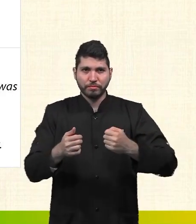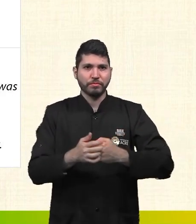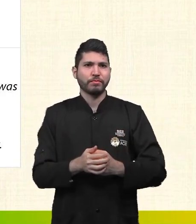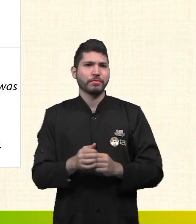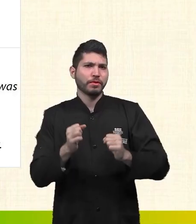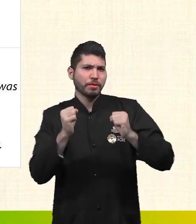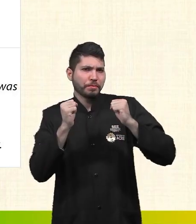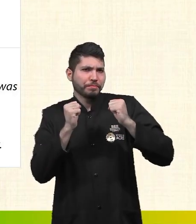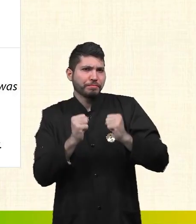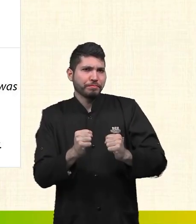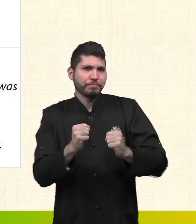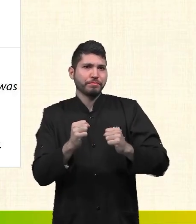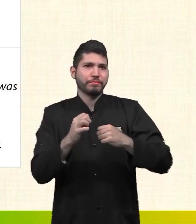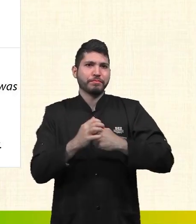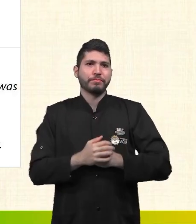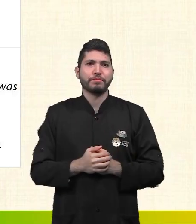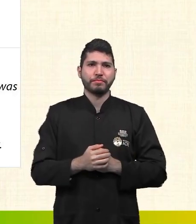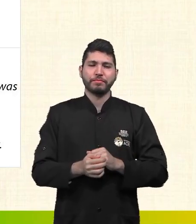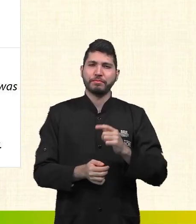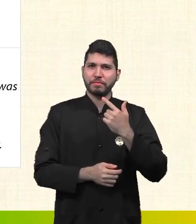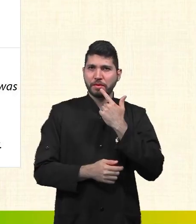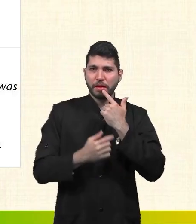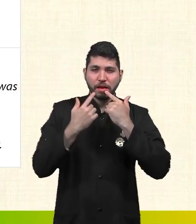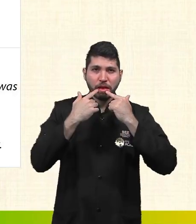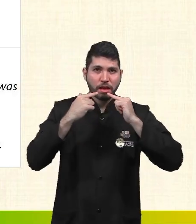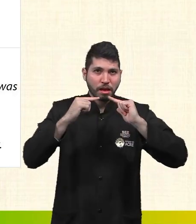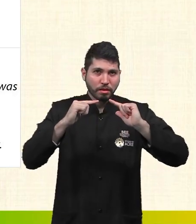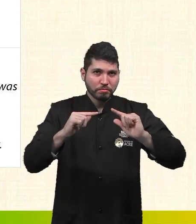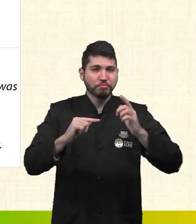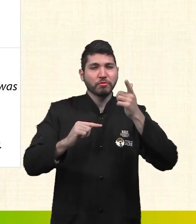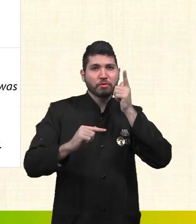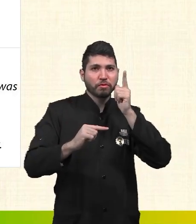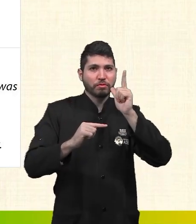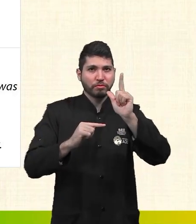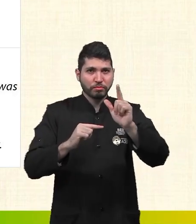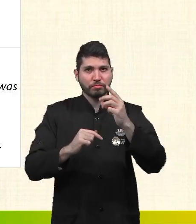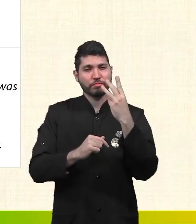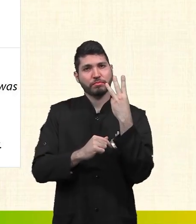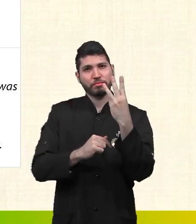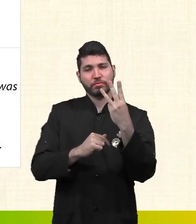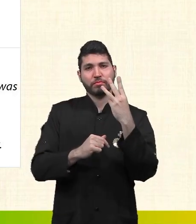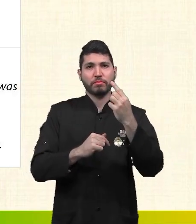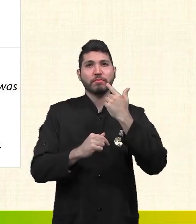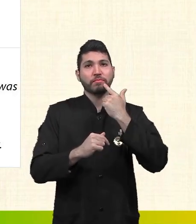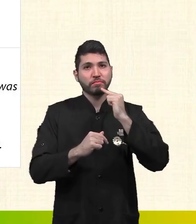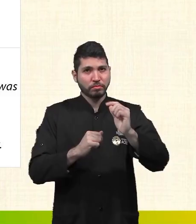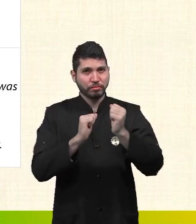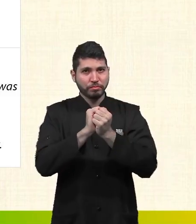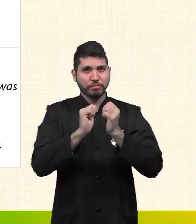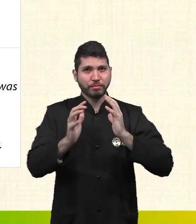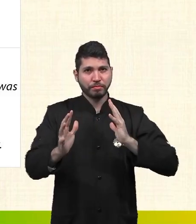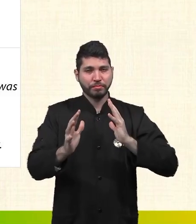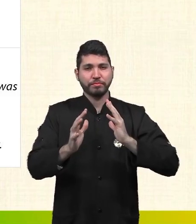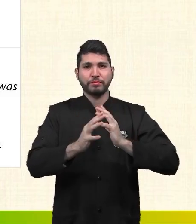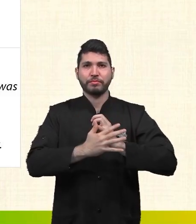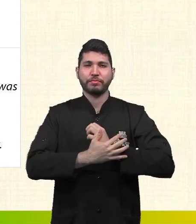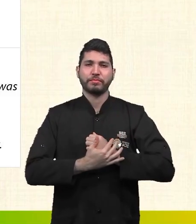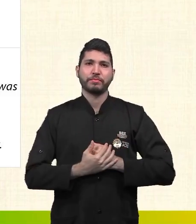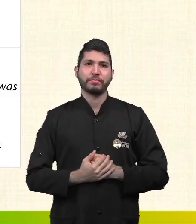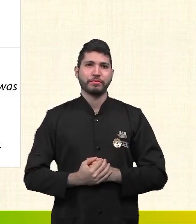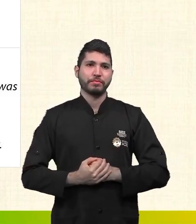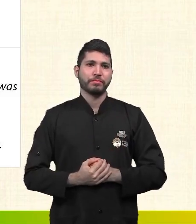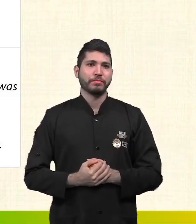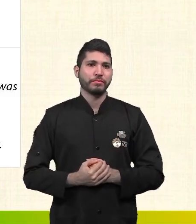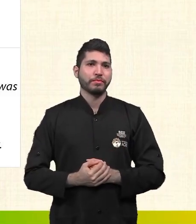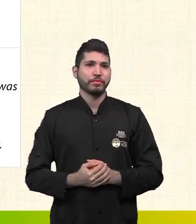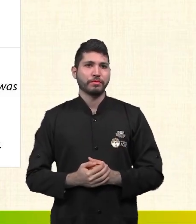speak 3 languages fluently. Ele consegue falar 3 línguas fluentemente. E para